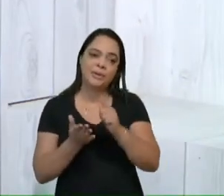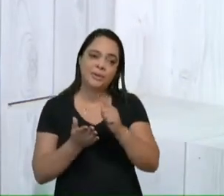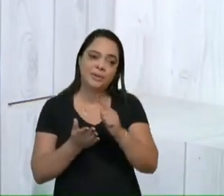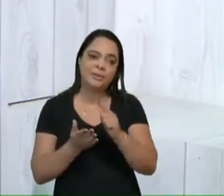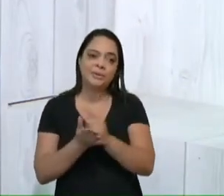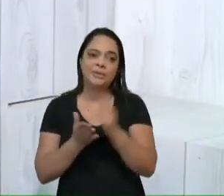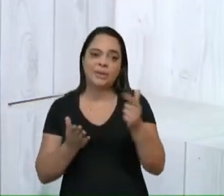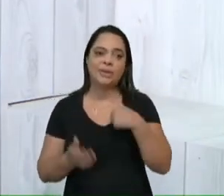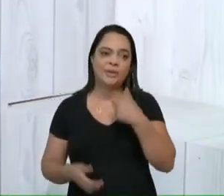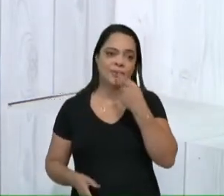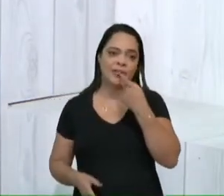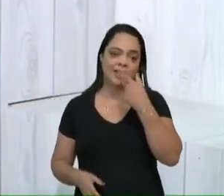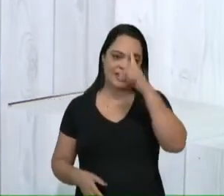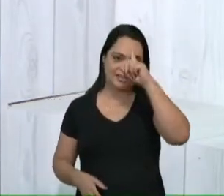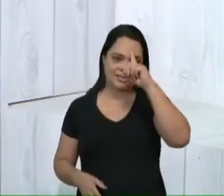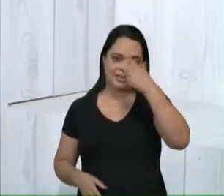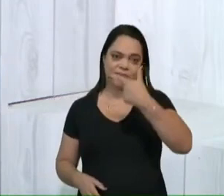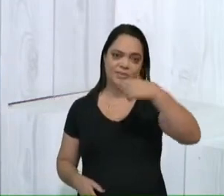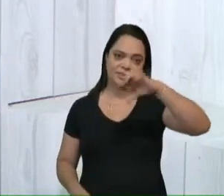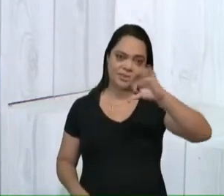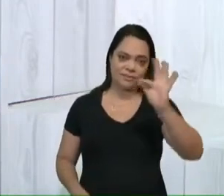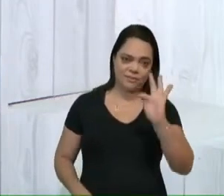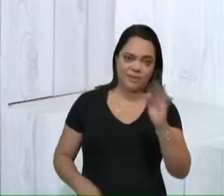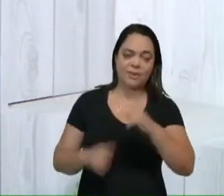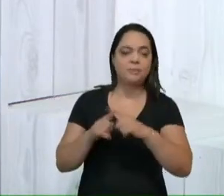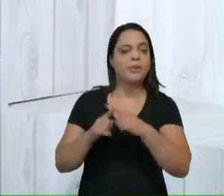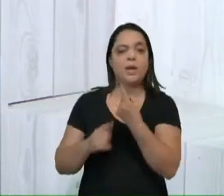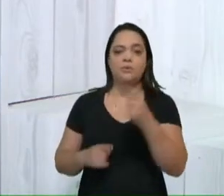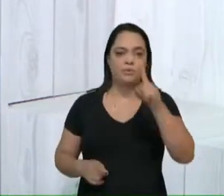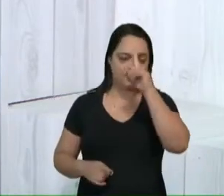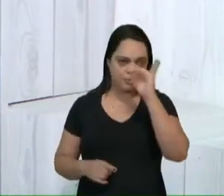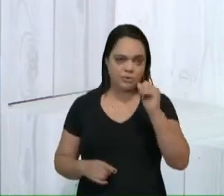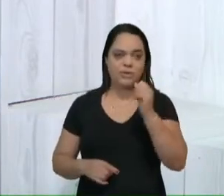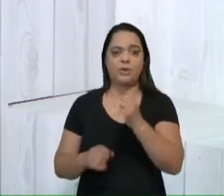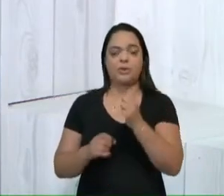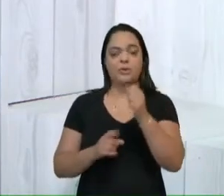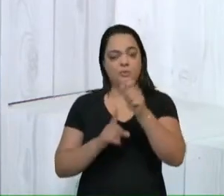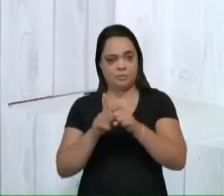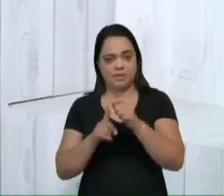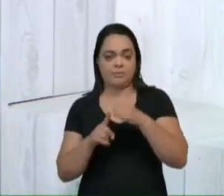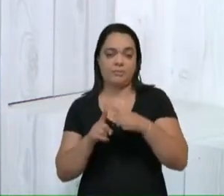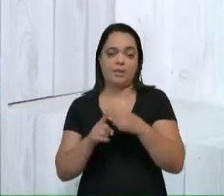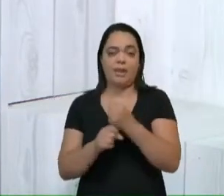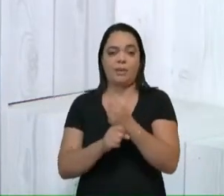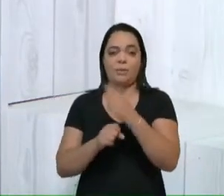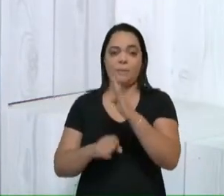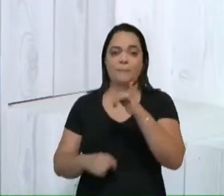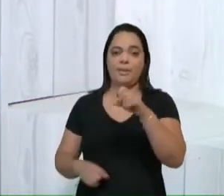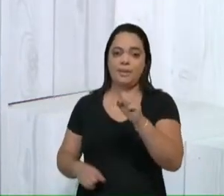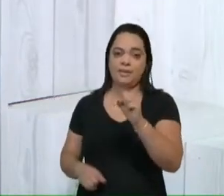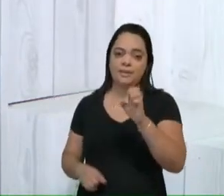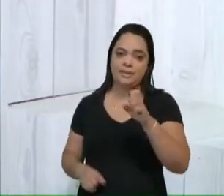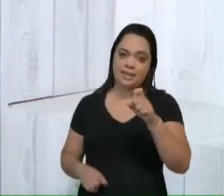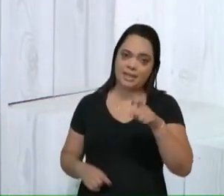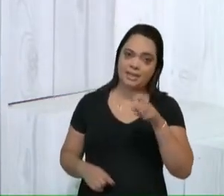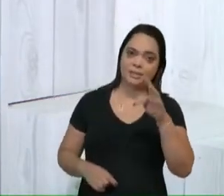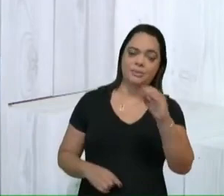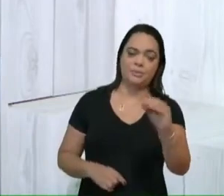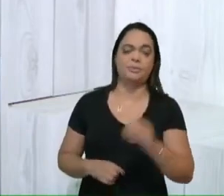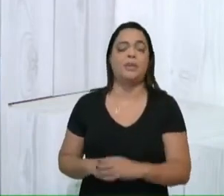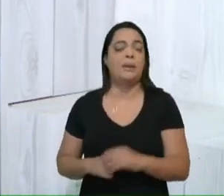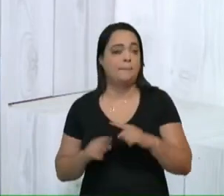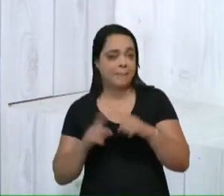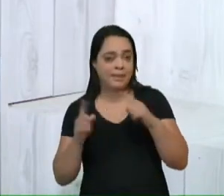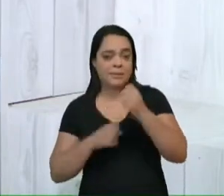dia 29 de Fevereiro por ser tratado do último dia do mês né Por ser o ano bico mas geralmente em todos os anos acontece no dia 28 de